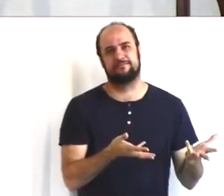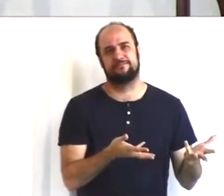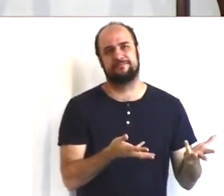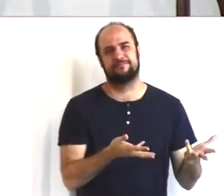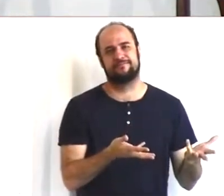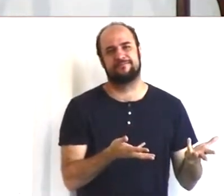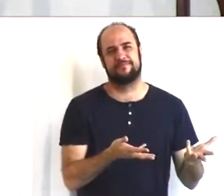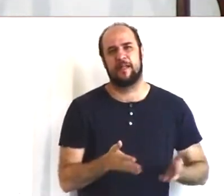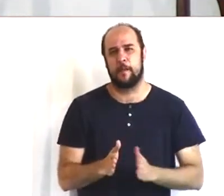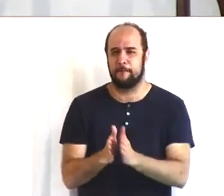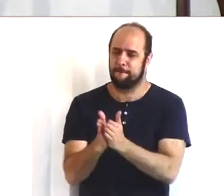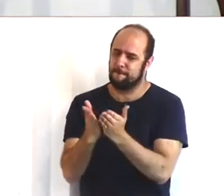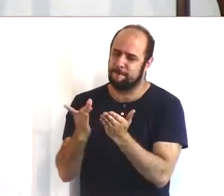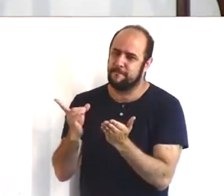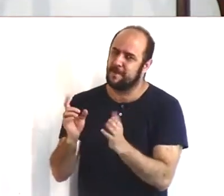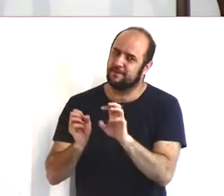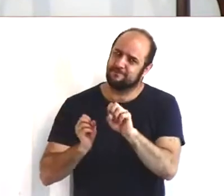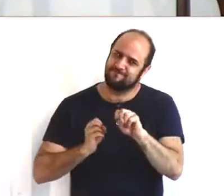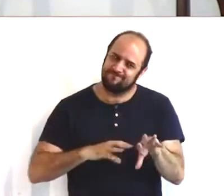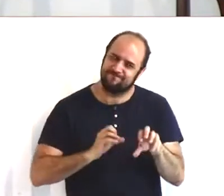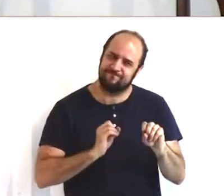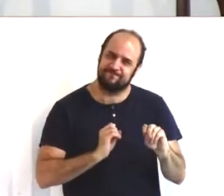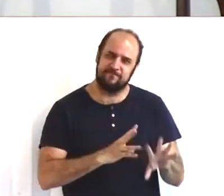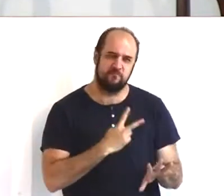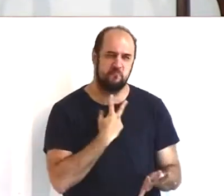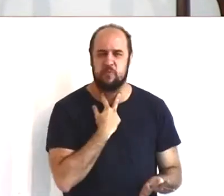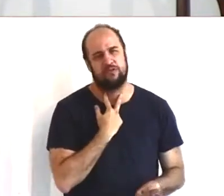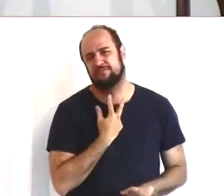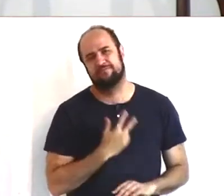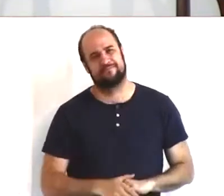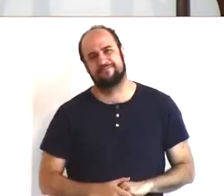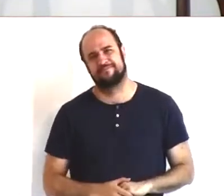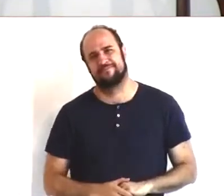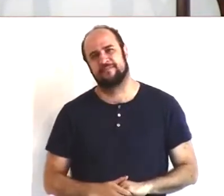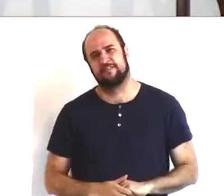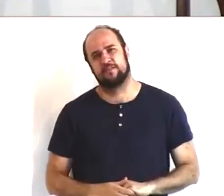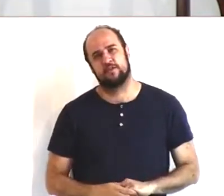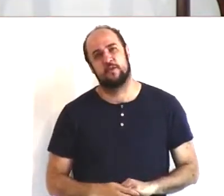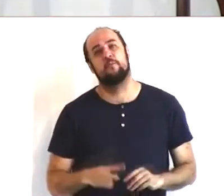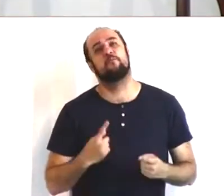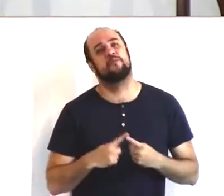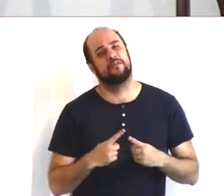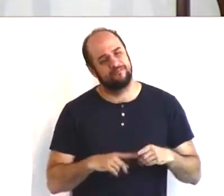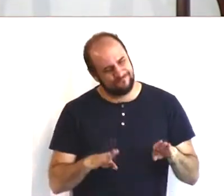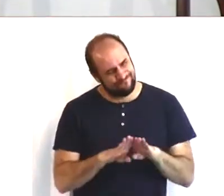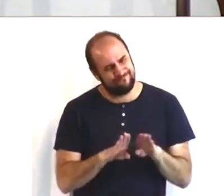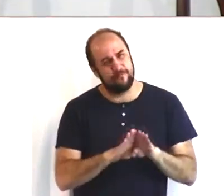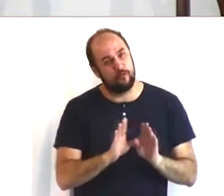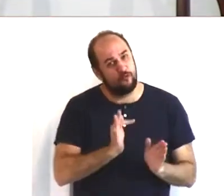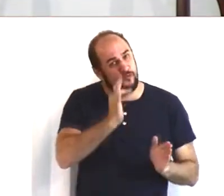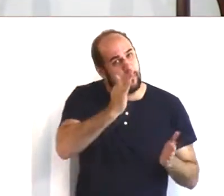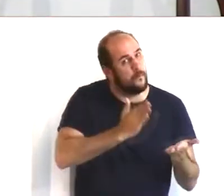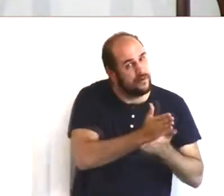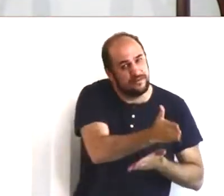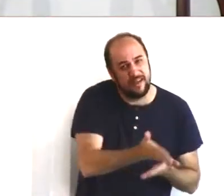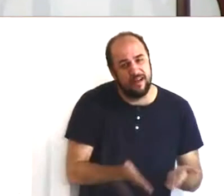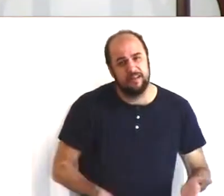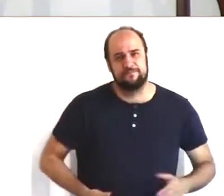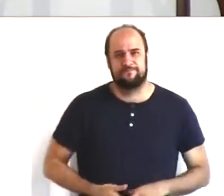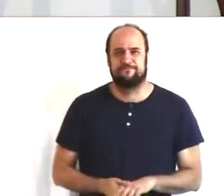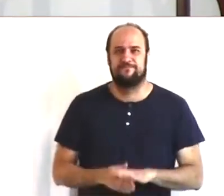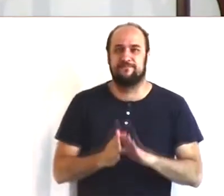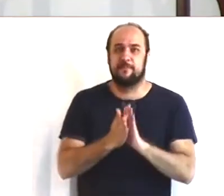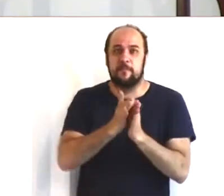E a palavra de Deus orienta ricos a não fazerem isso, porque isso também passa. Olha, a palavra de Deus,